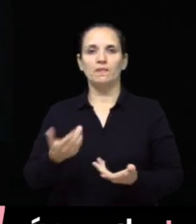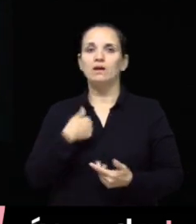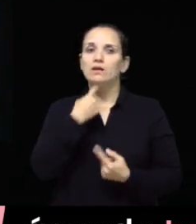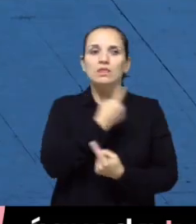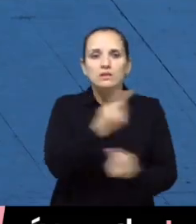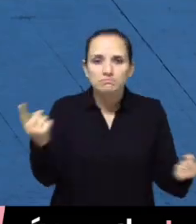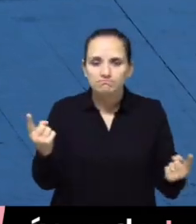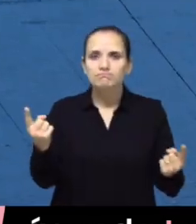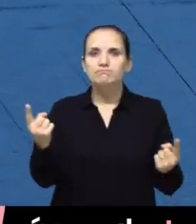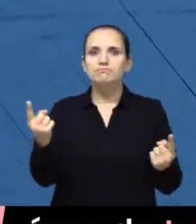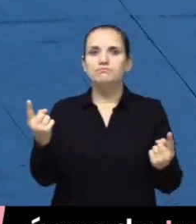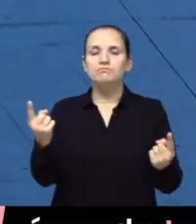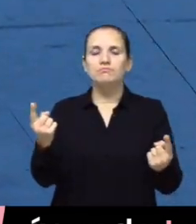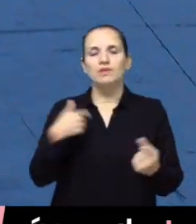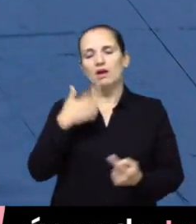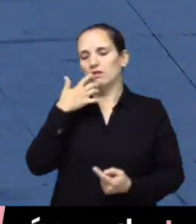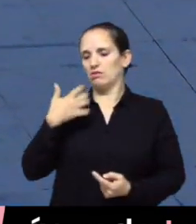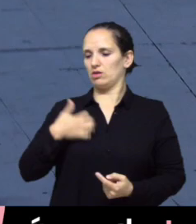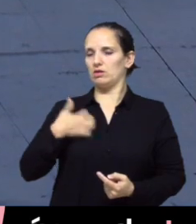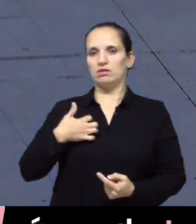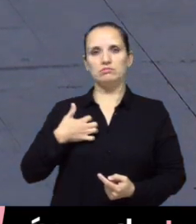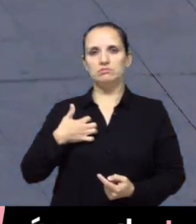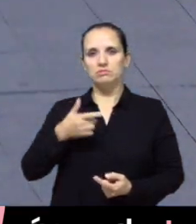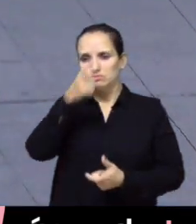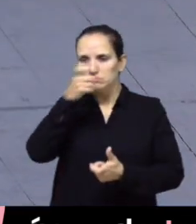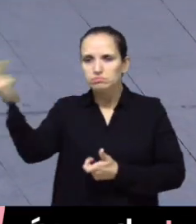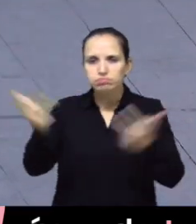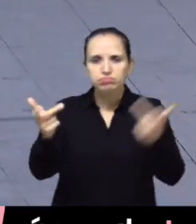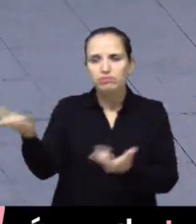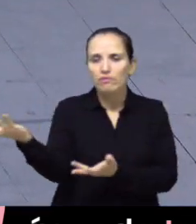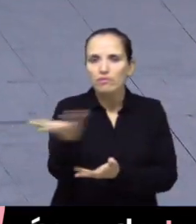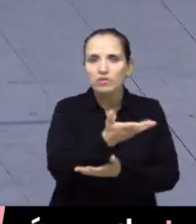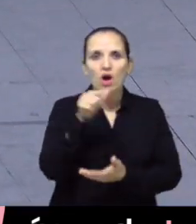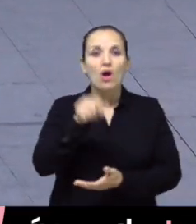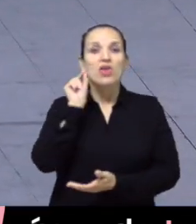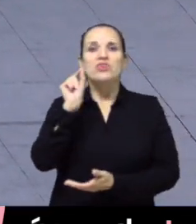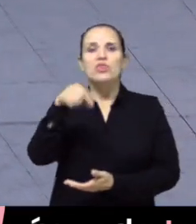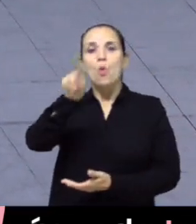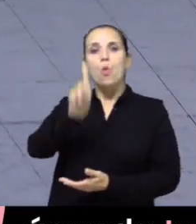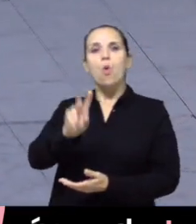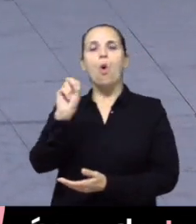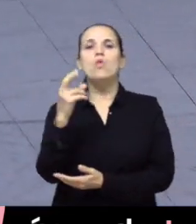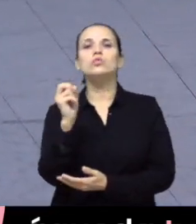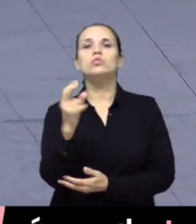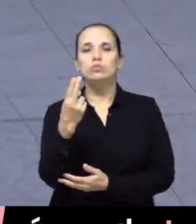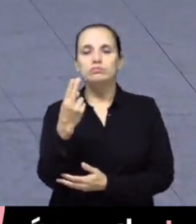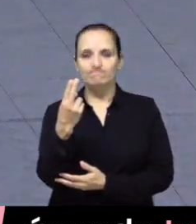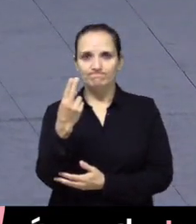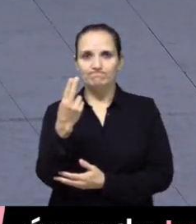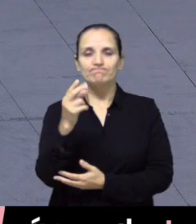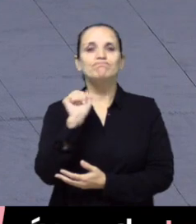Bem-vindos. Dizer-vos que é uma honra hoje ter-vos aqui. Como sabem, no dia 1 de